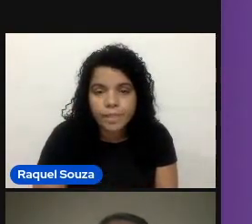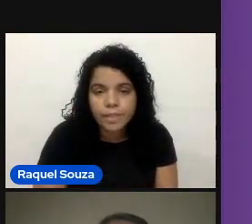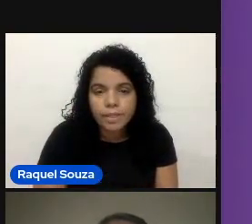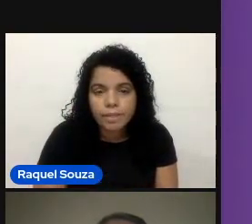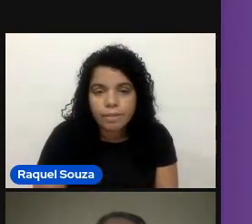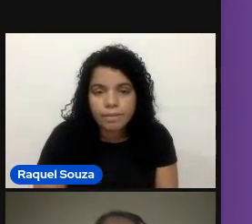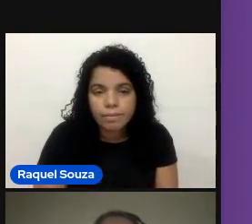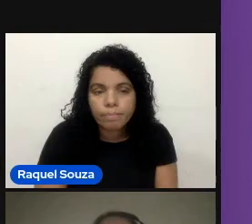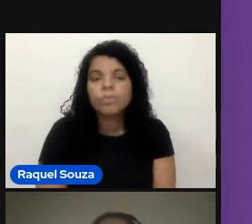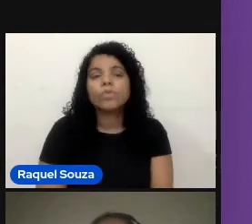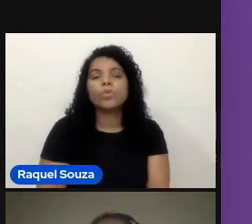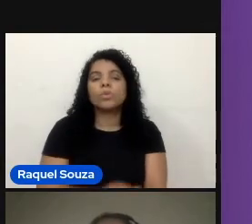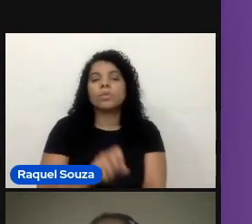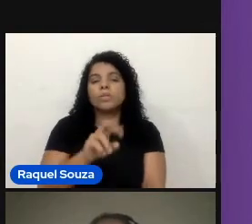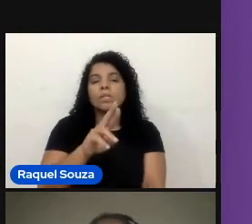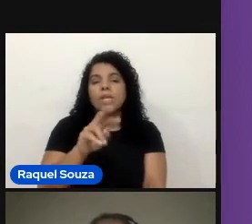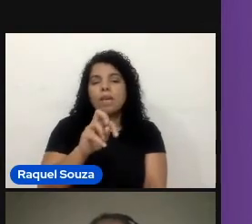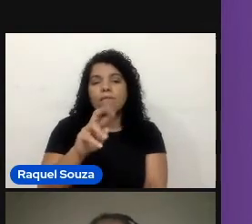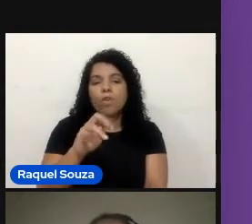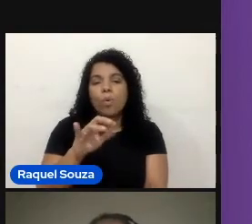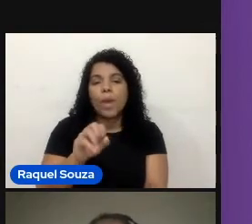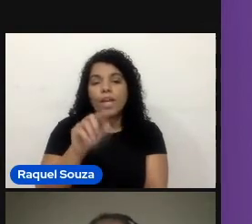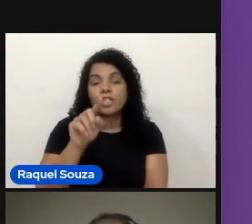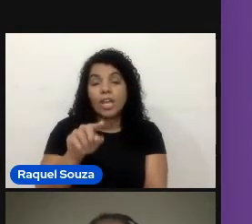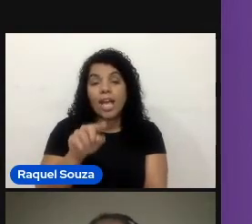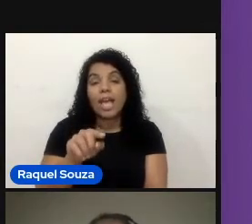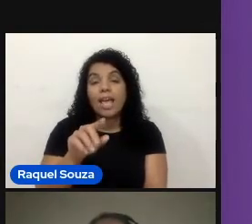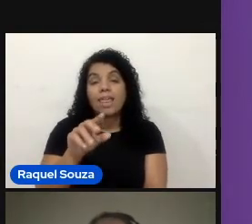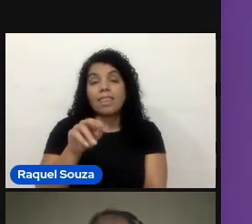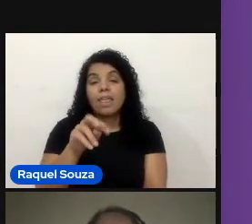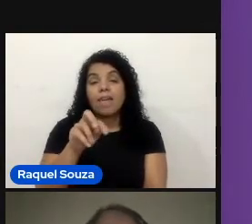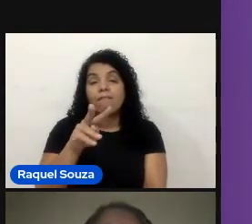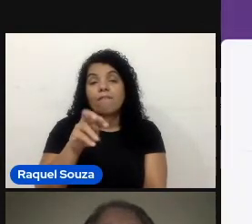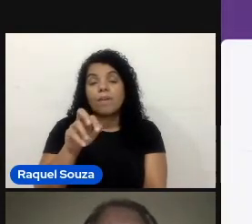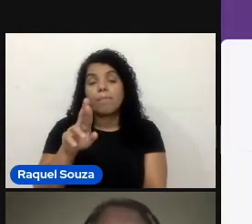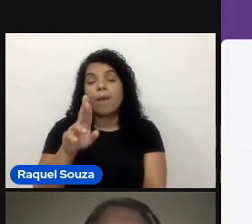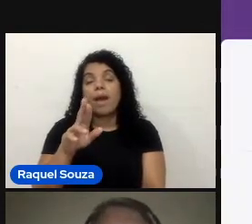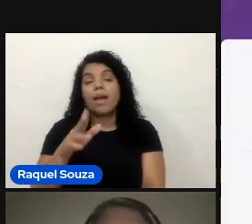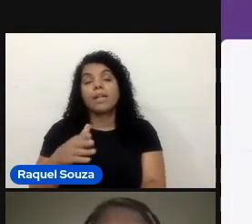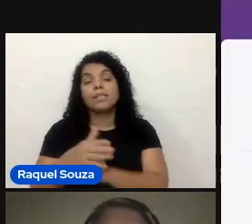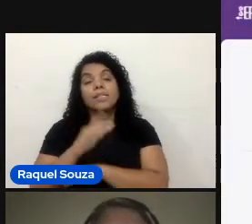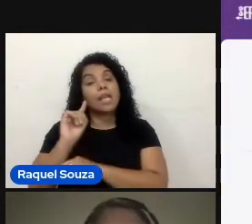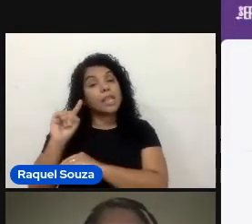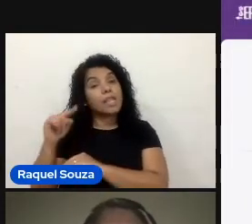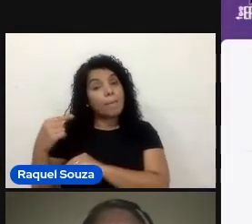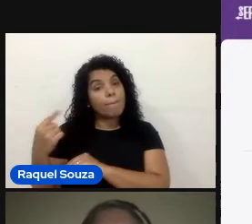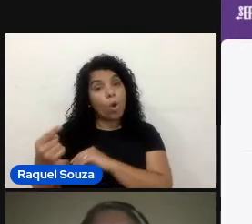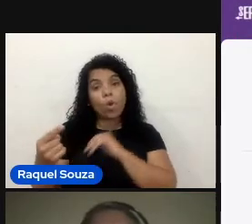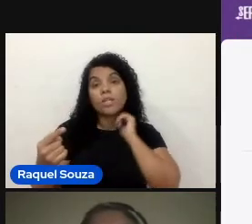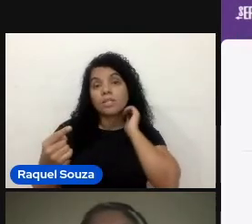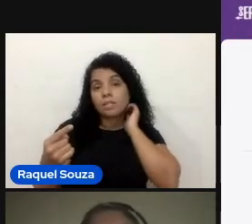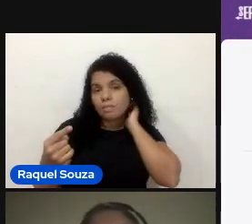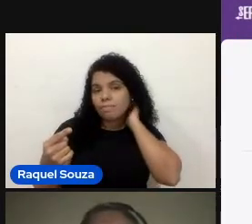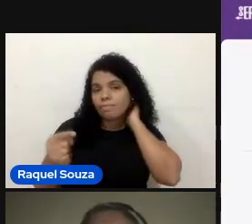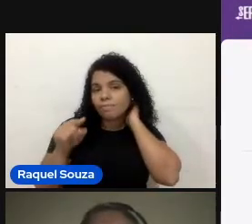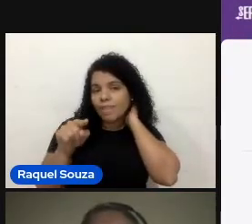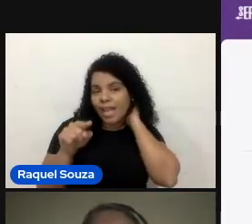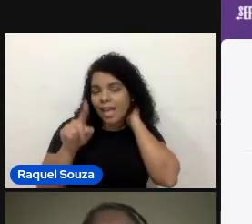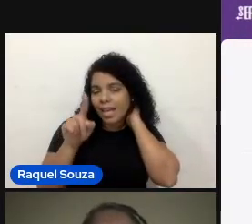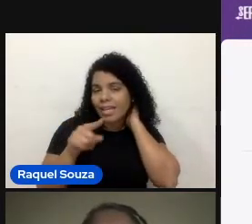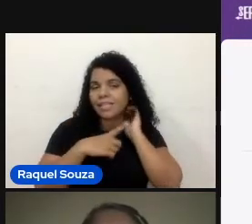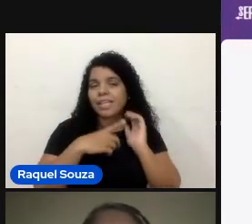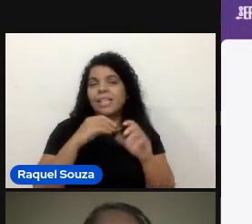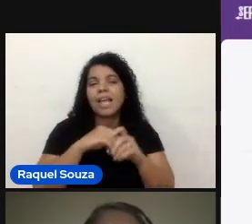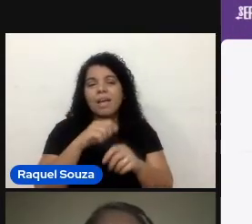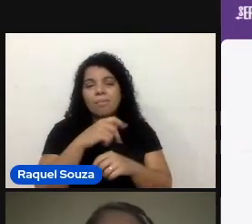server REST. A navbar que é acessada depois que você entra. Essa navegação aqui.